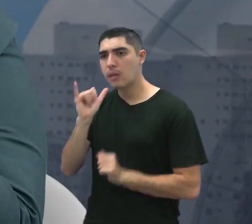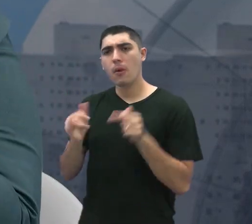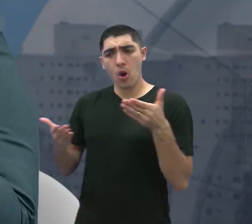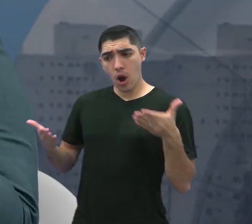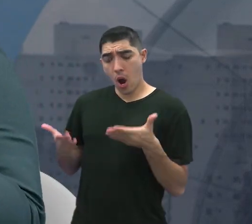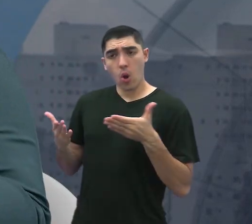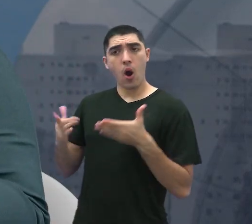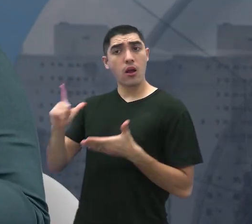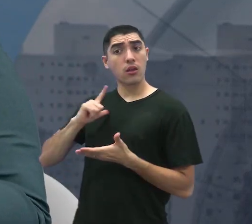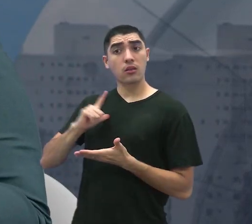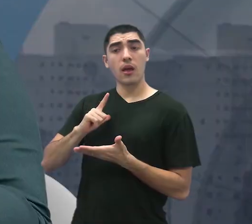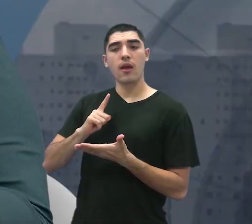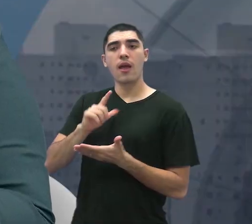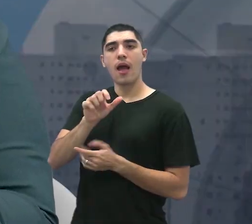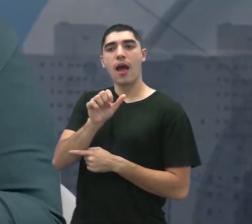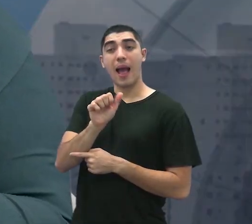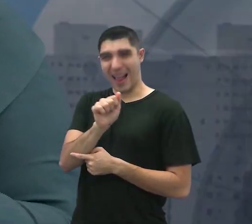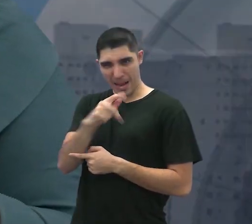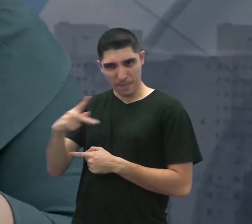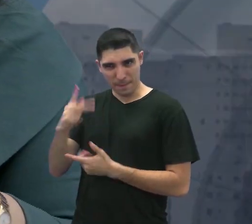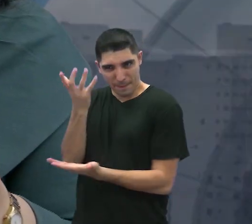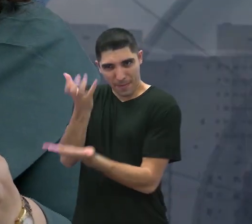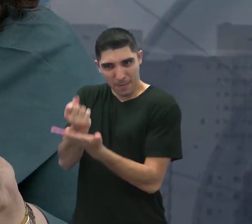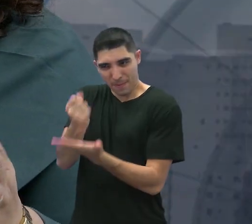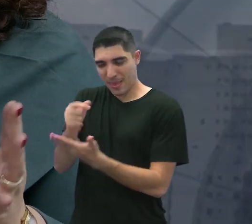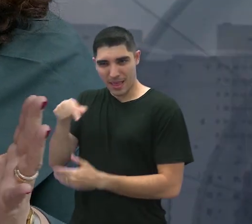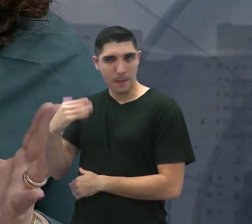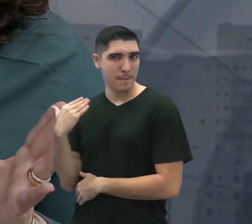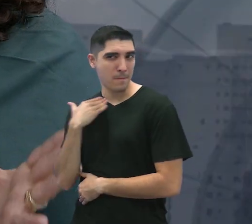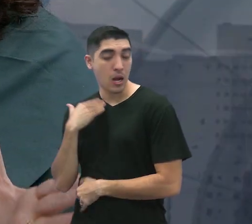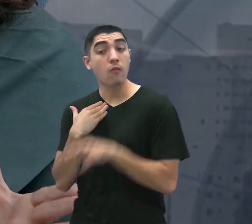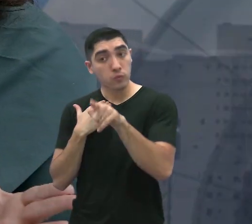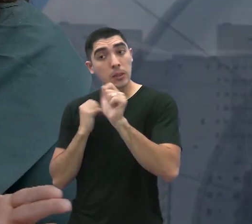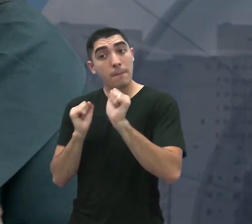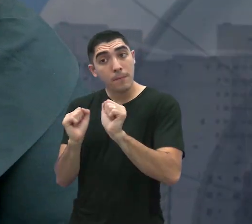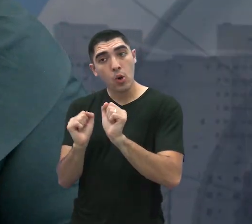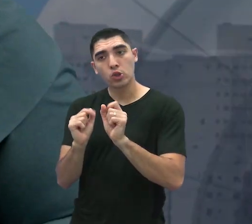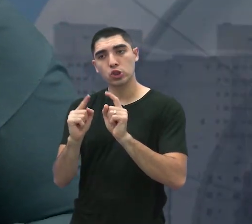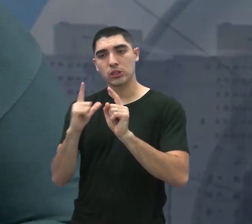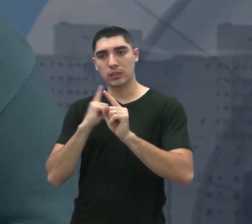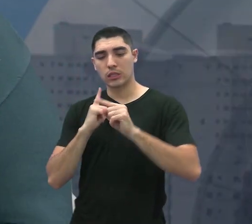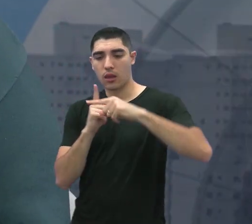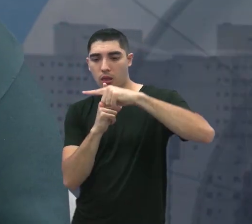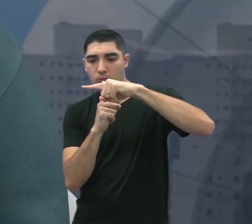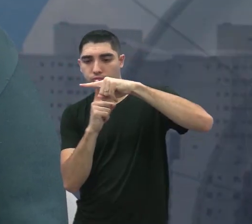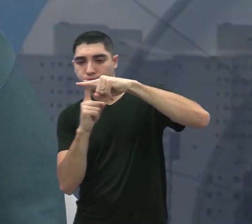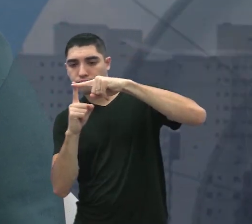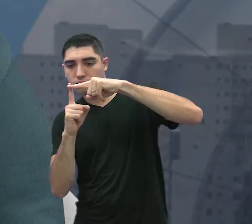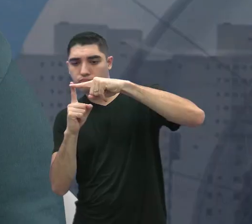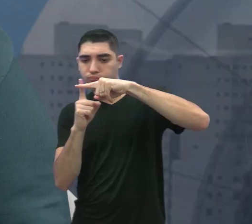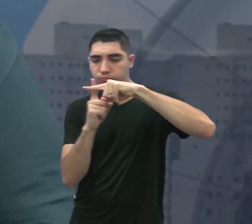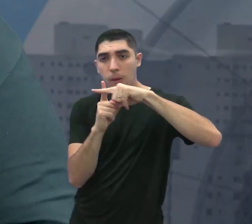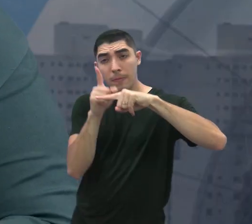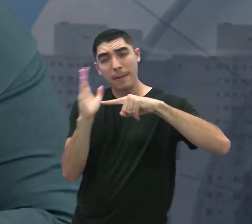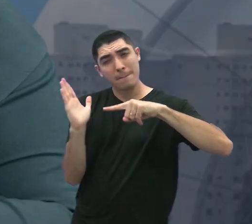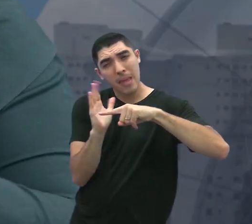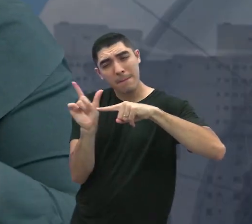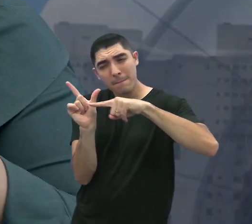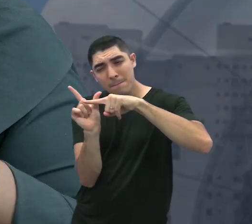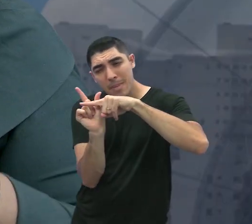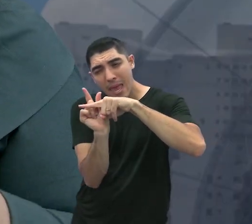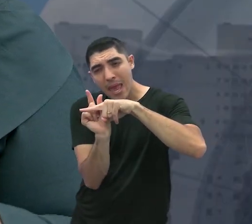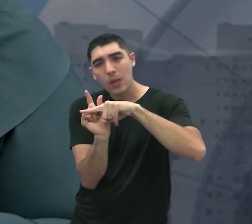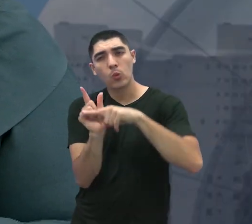tem uma régua que você coloca ali e muda o limite para baixo dentro das suas possibilidades,